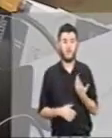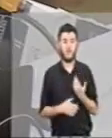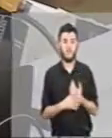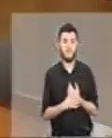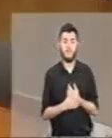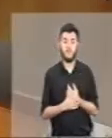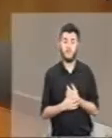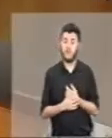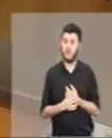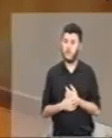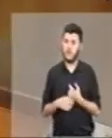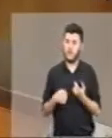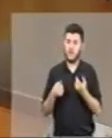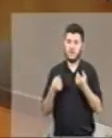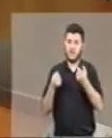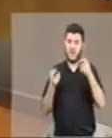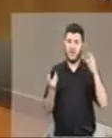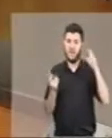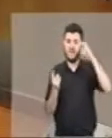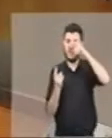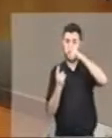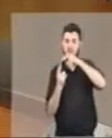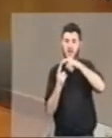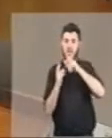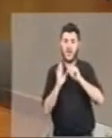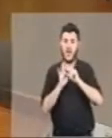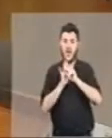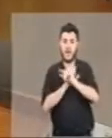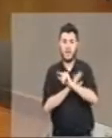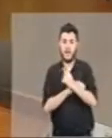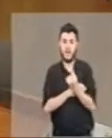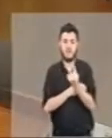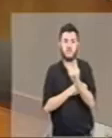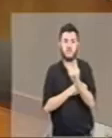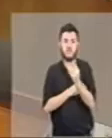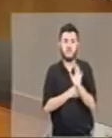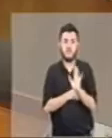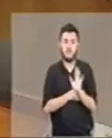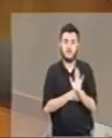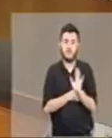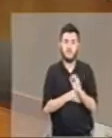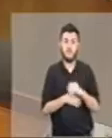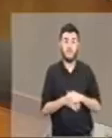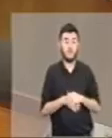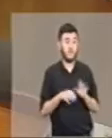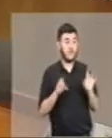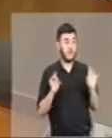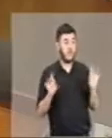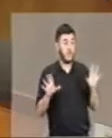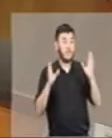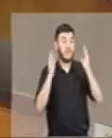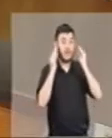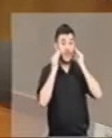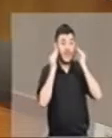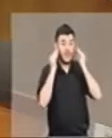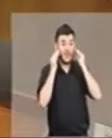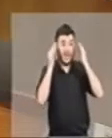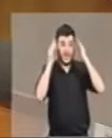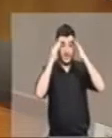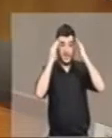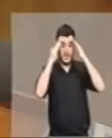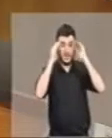apenso 1 no dispositivo do ministro Fachin. Só para tentar, ministro Fux, só tentar aqui, entender e